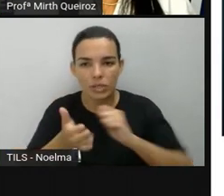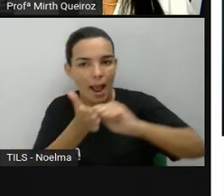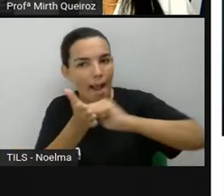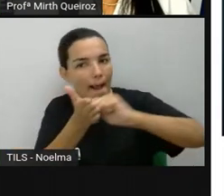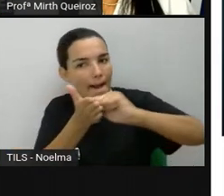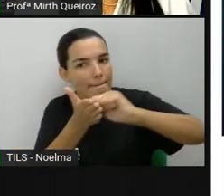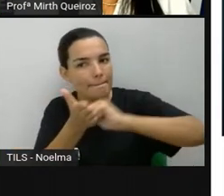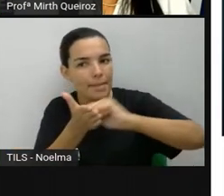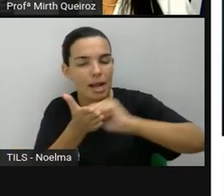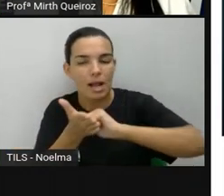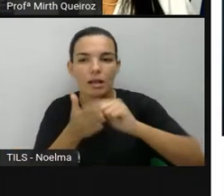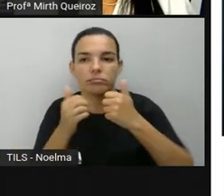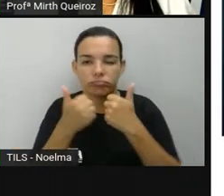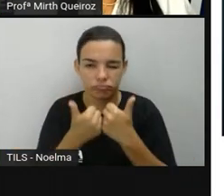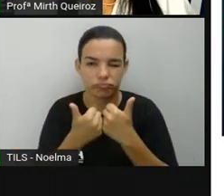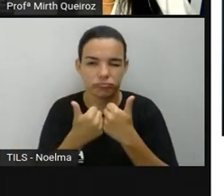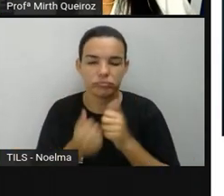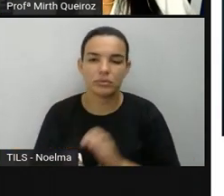permite a gente utilizar